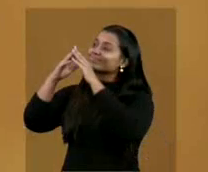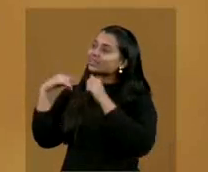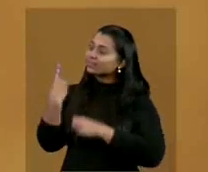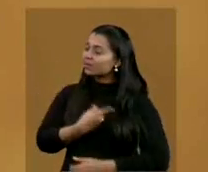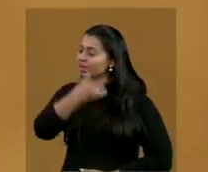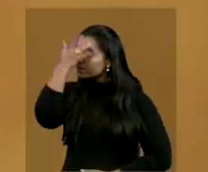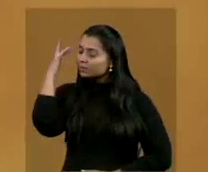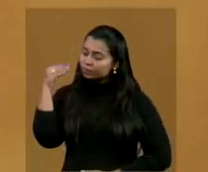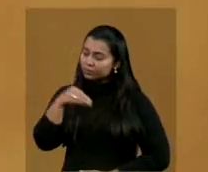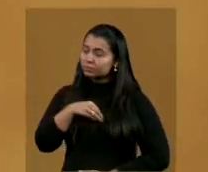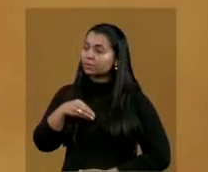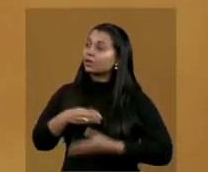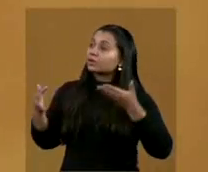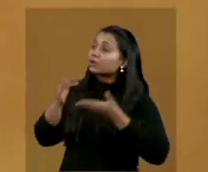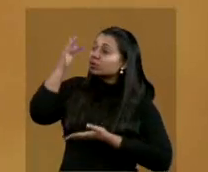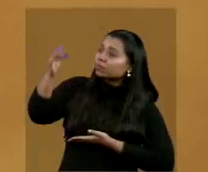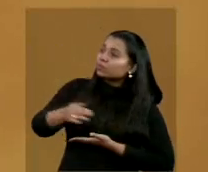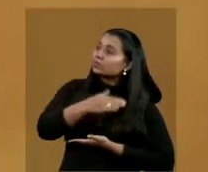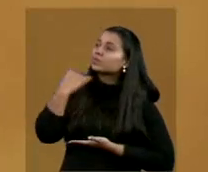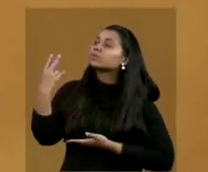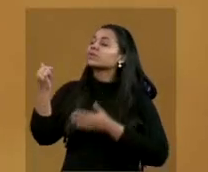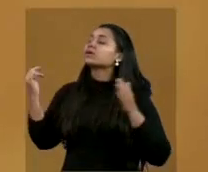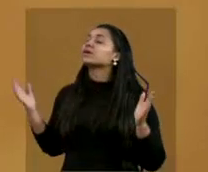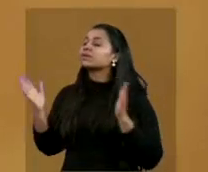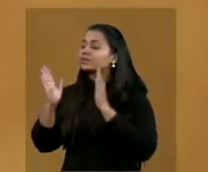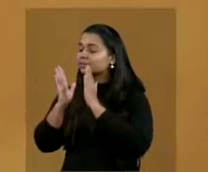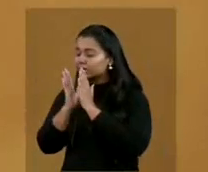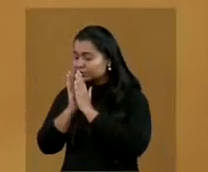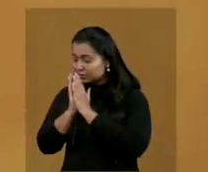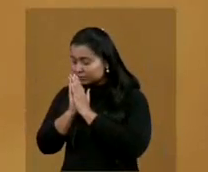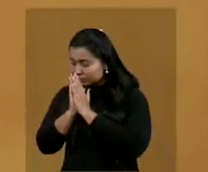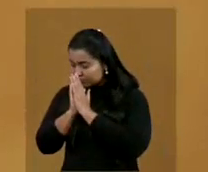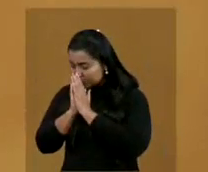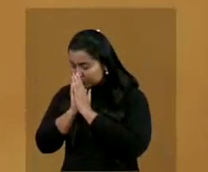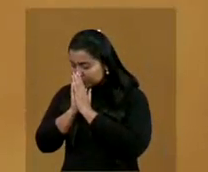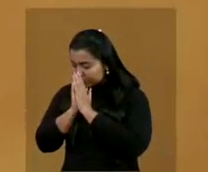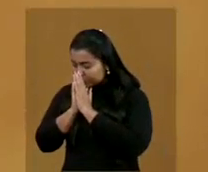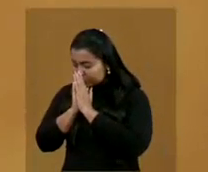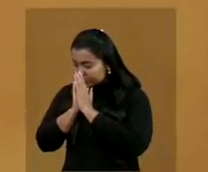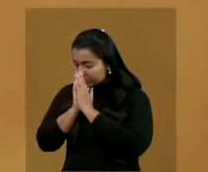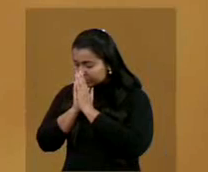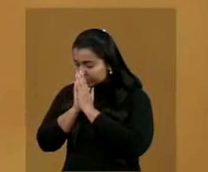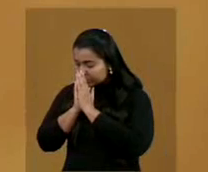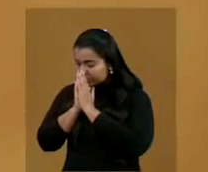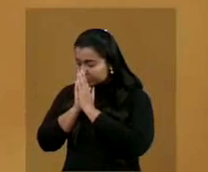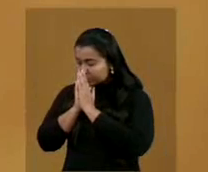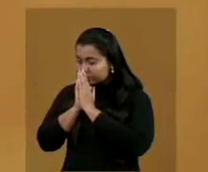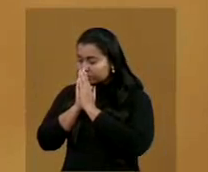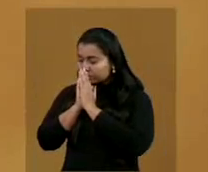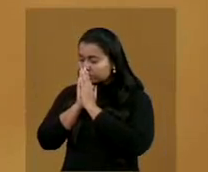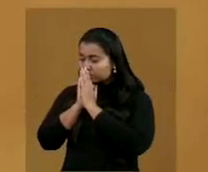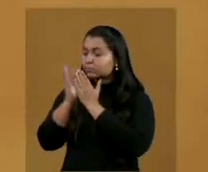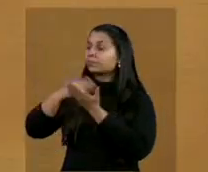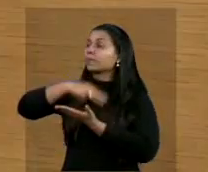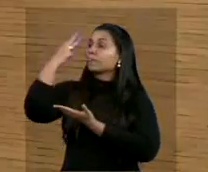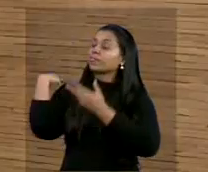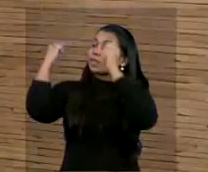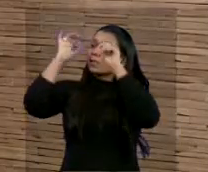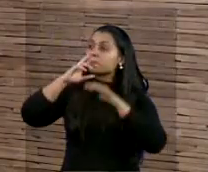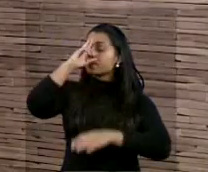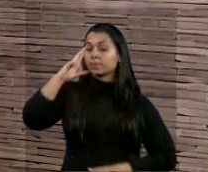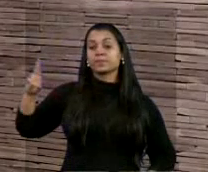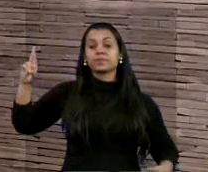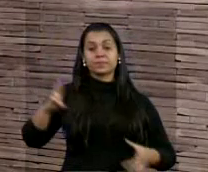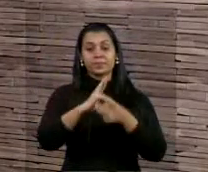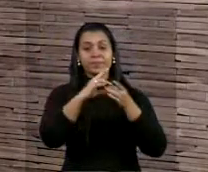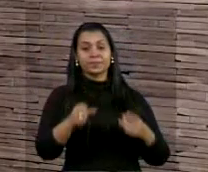Mãe de Deus, rogai por nós, pecadores, agora e na hora de nossa morte. Amém. Ave Maria, cheia